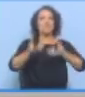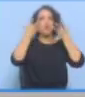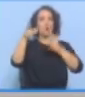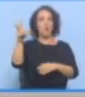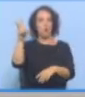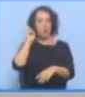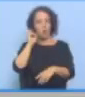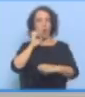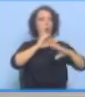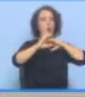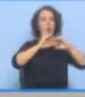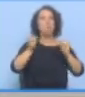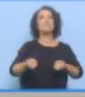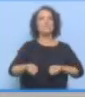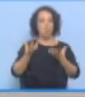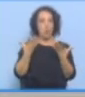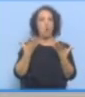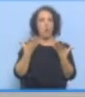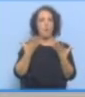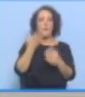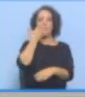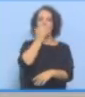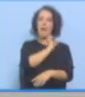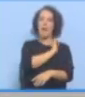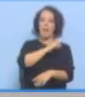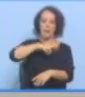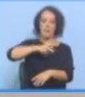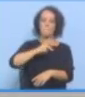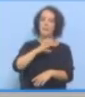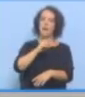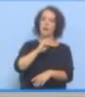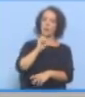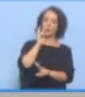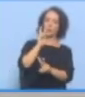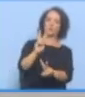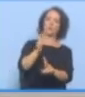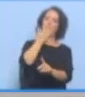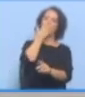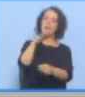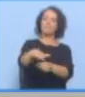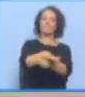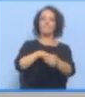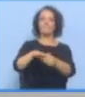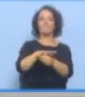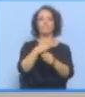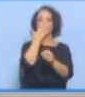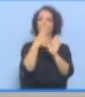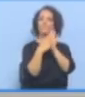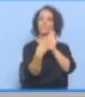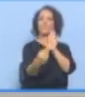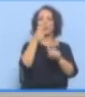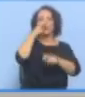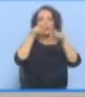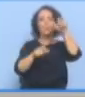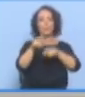comunicar, parece que na visão de Marcos é representativo do povo de Israel, sobretudo dos